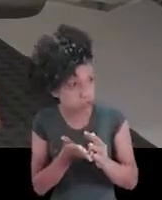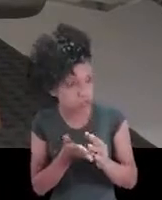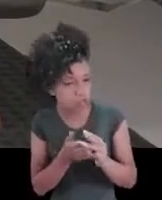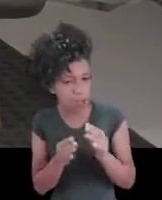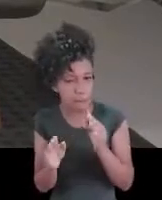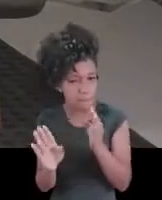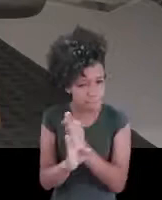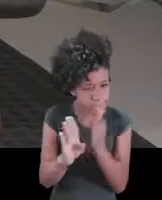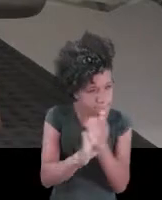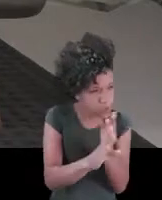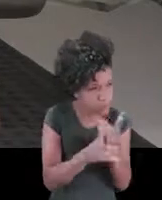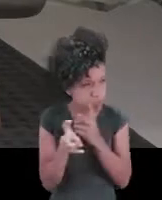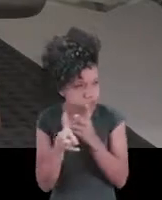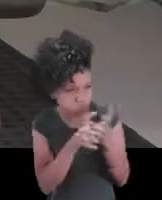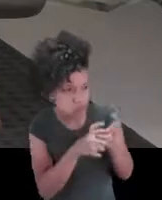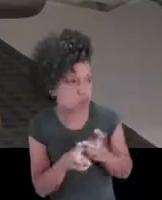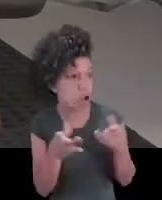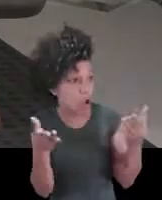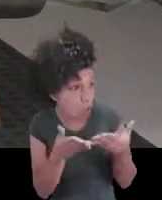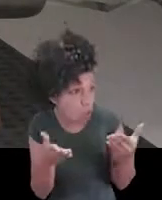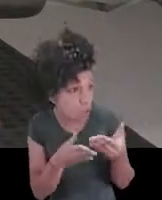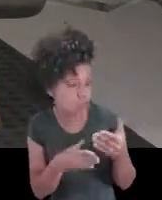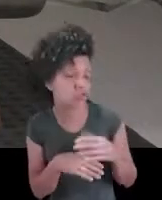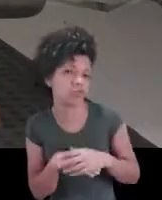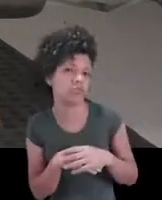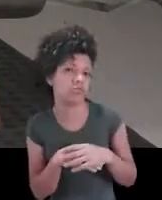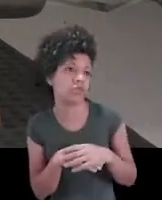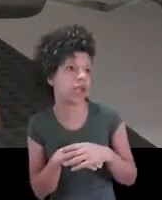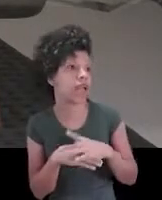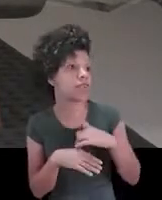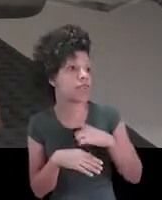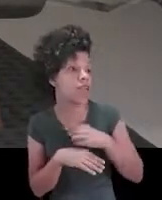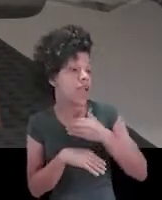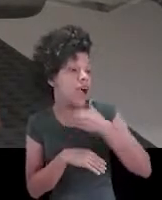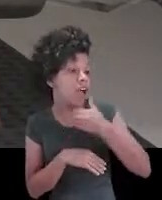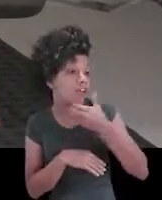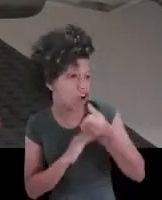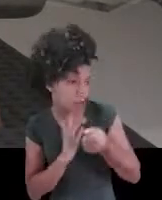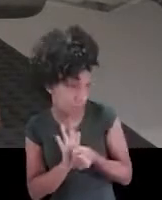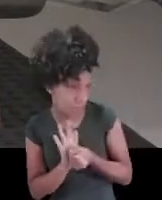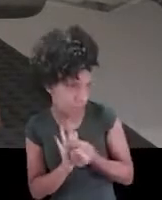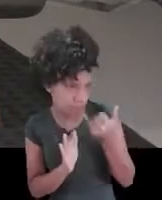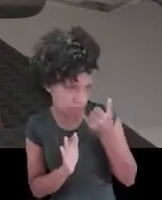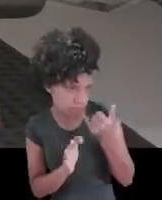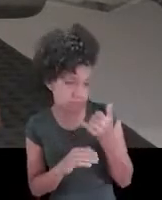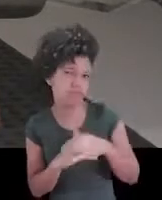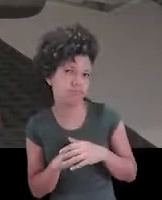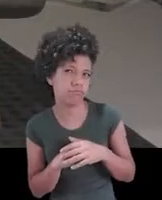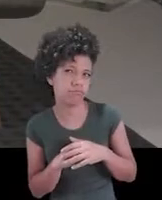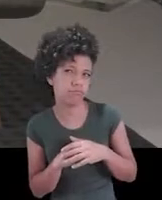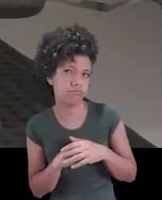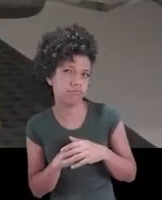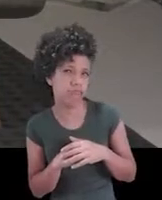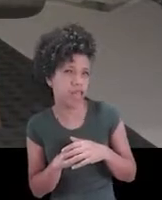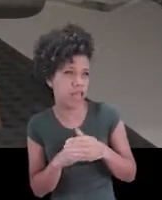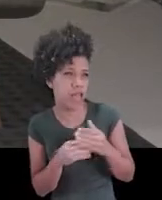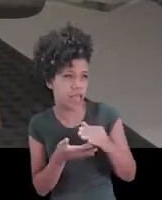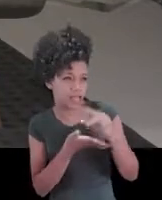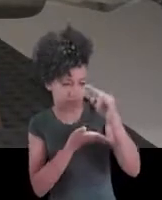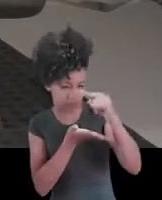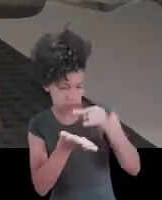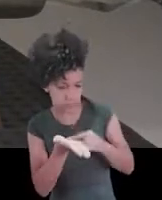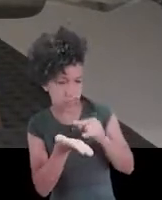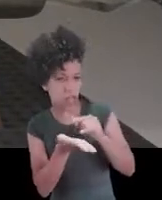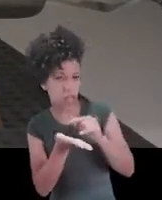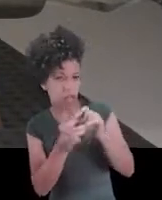monitorando e passando os Régis hoje a nuvem de quem tem Iphone eles são escaneados